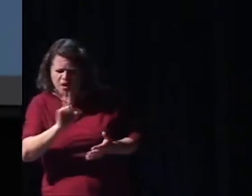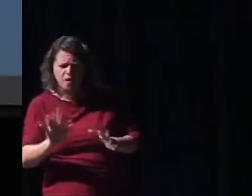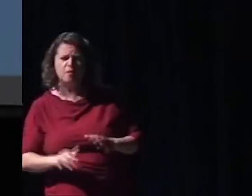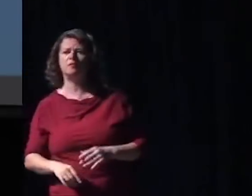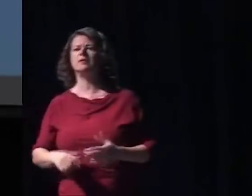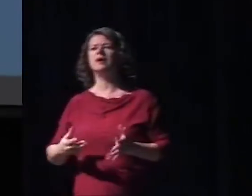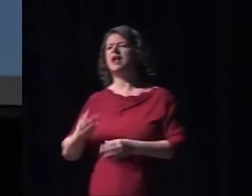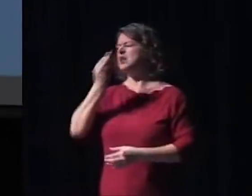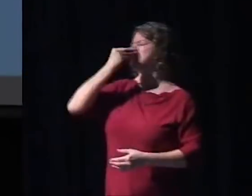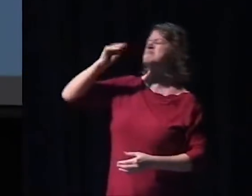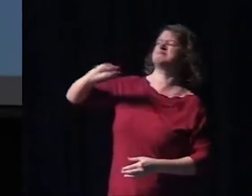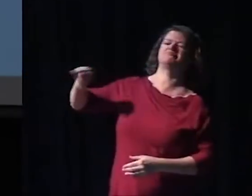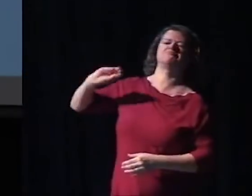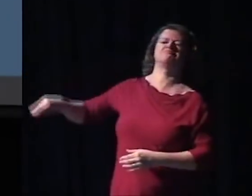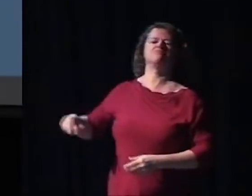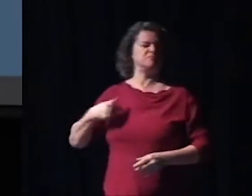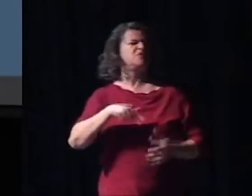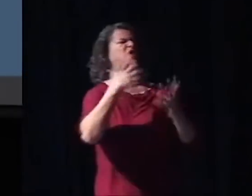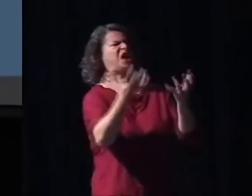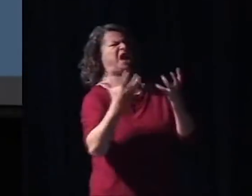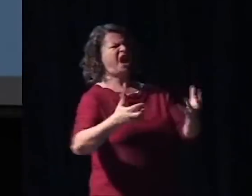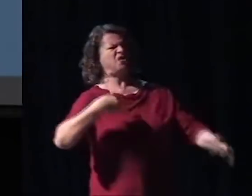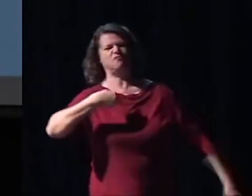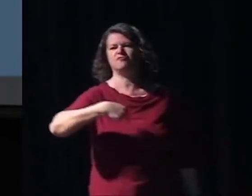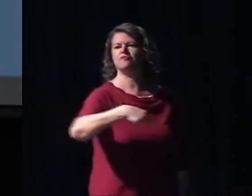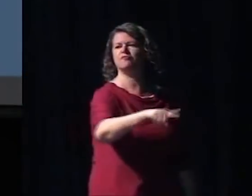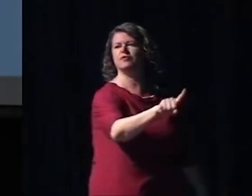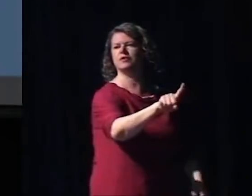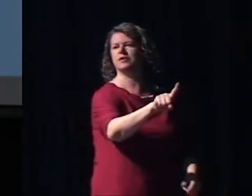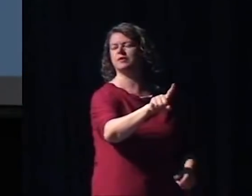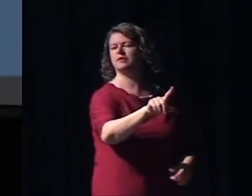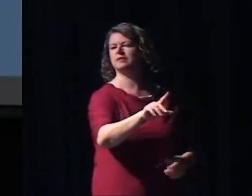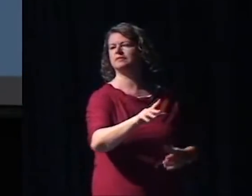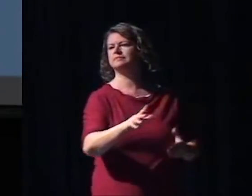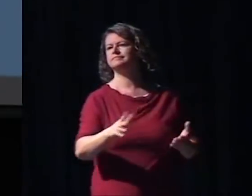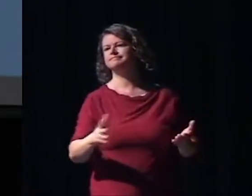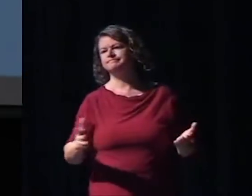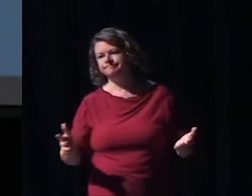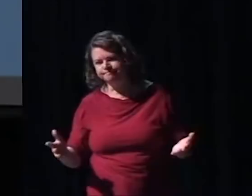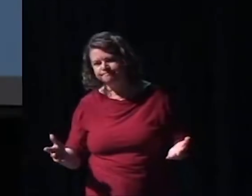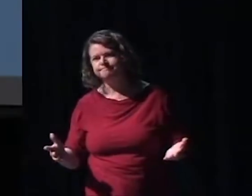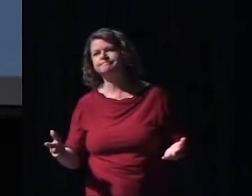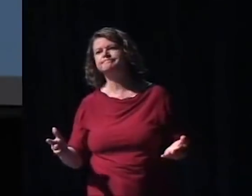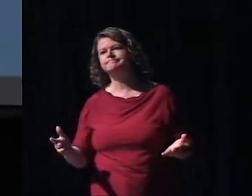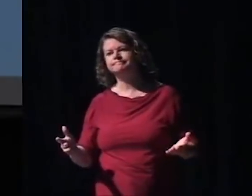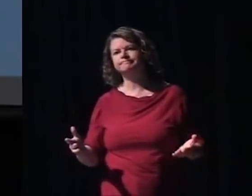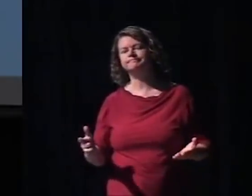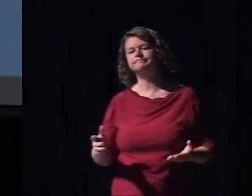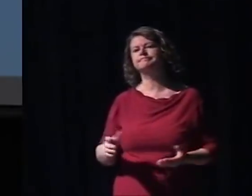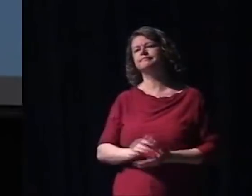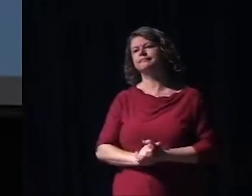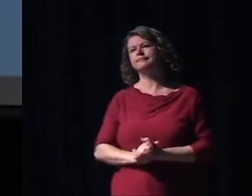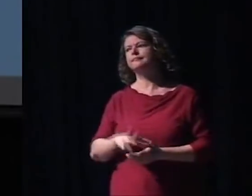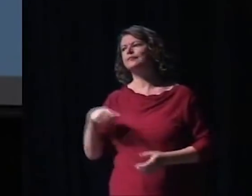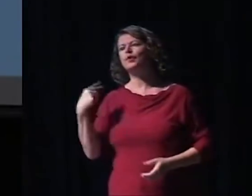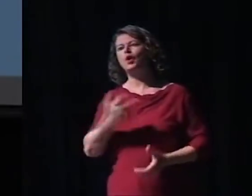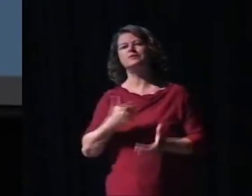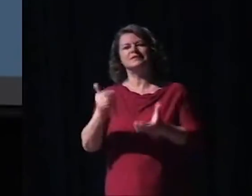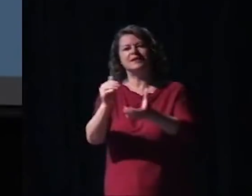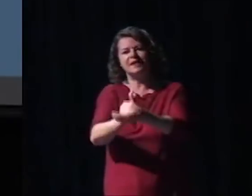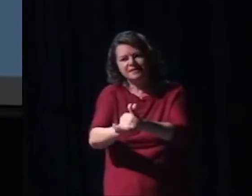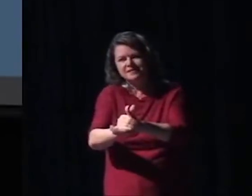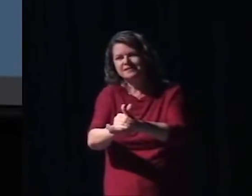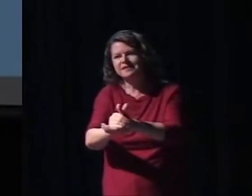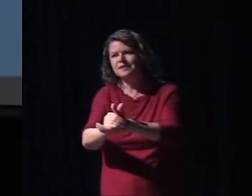Judá profanou o santuário do Senhor e se casou com a filha de um Deus estranho. Quando nós casamos, querido,